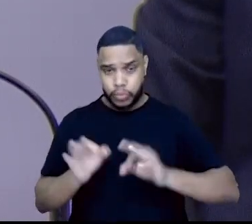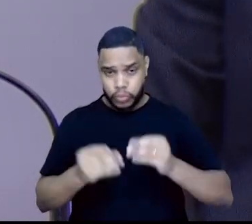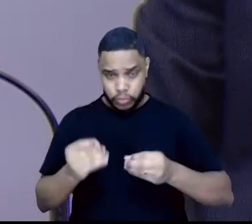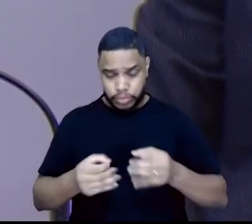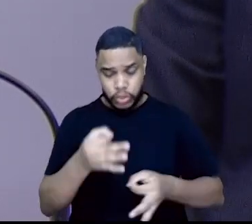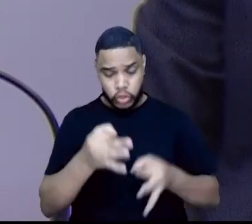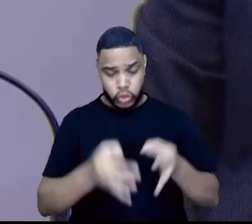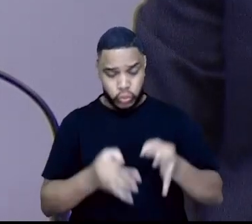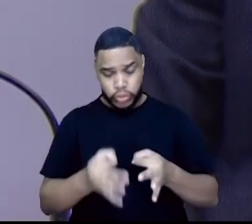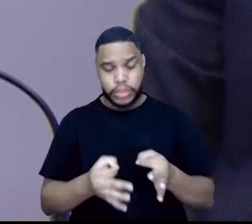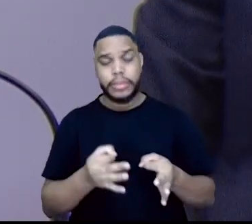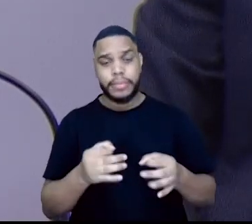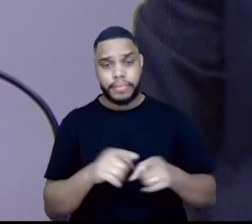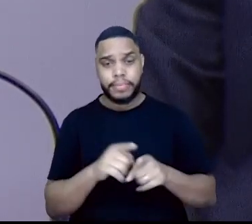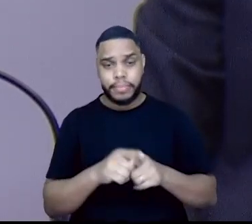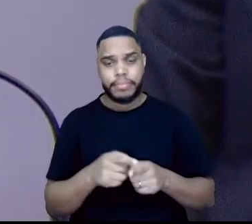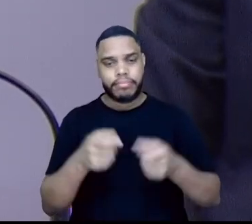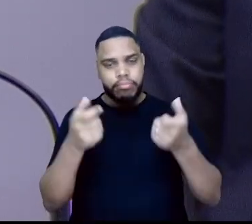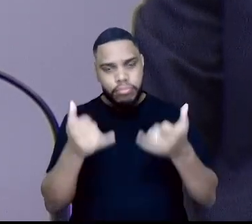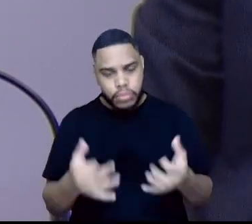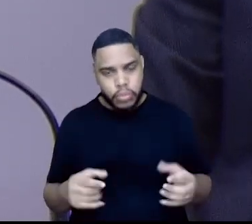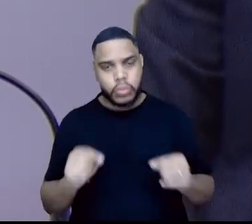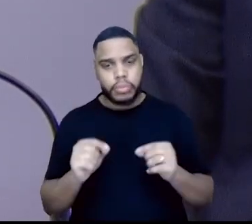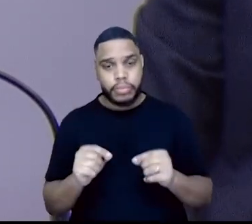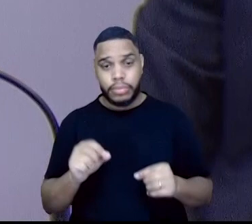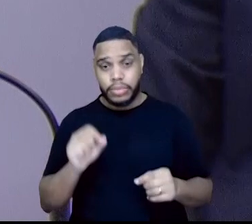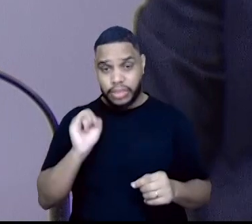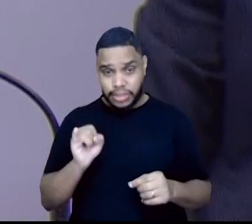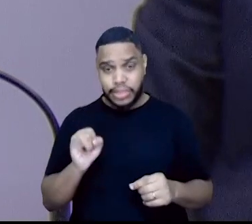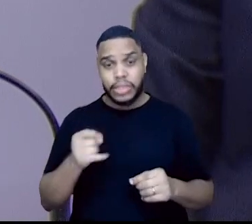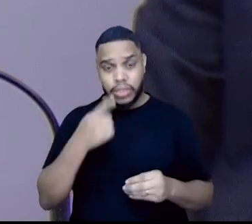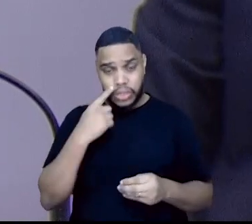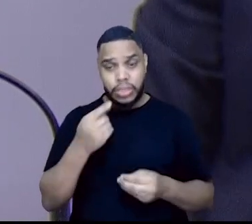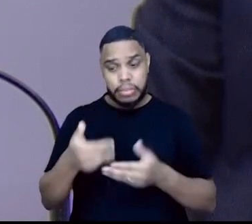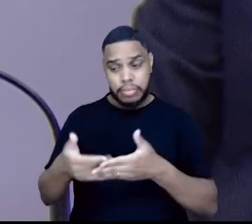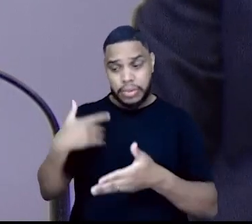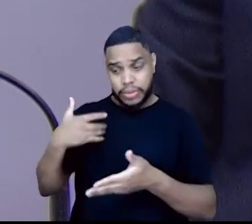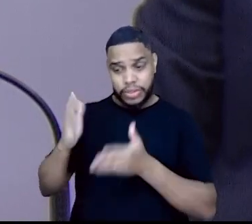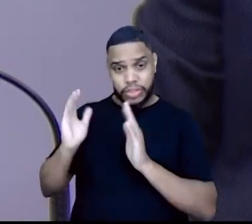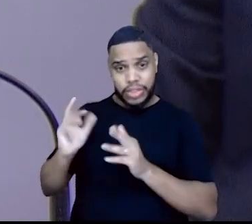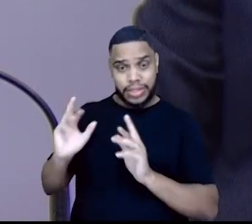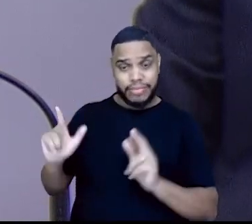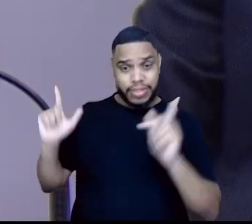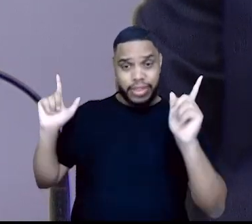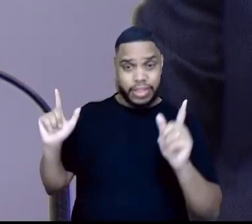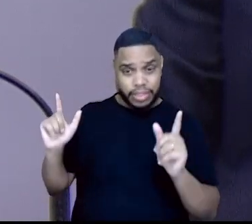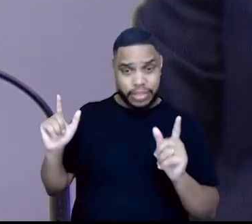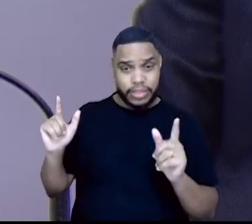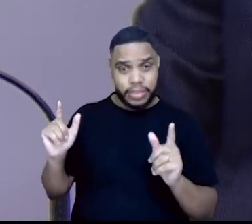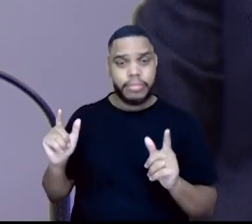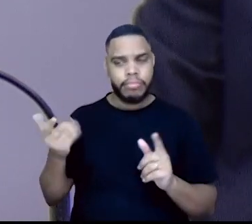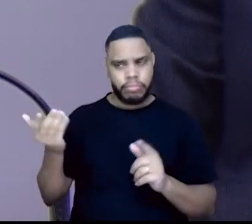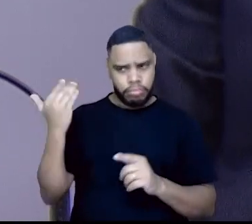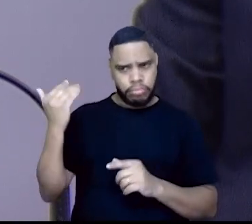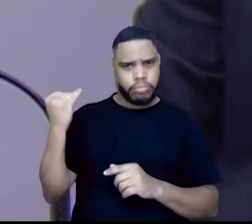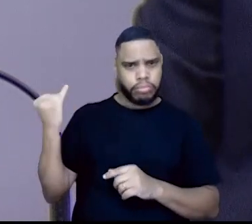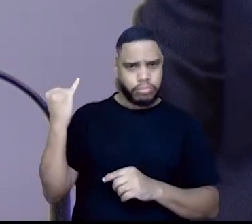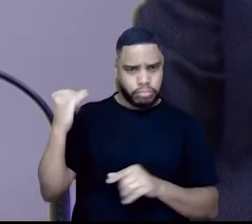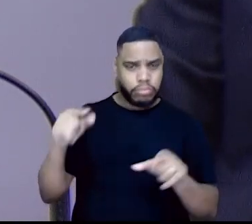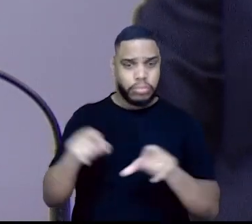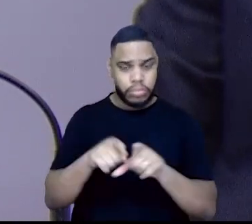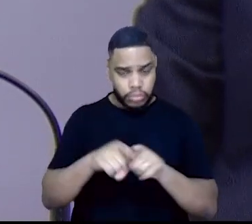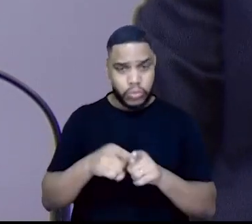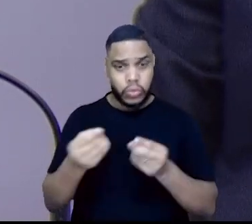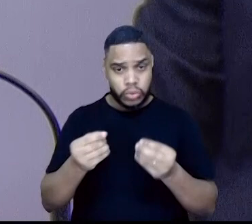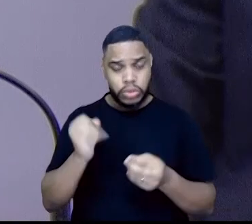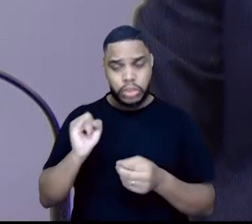julgados e a ampla fundamentação em casos de superação de precedente, sem desprezo ao passado e aos riscos do